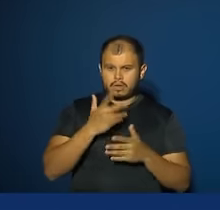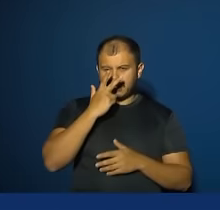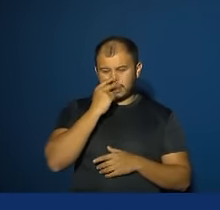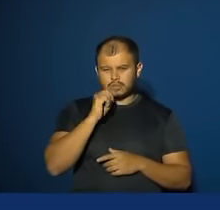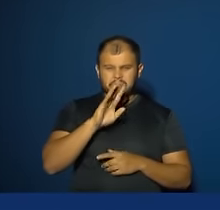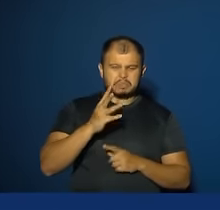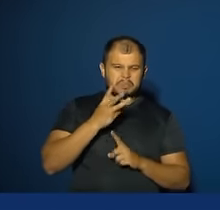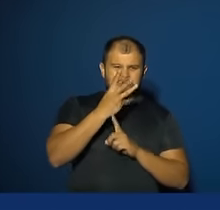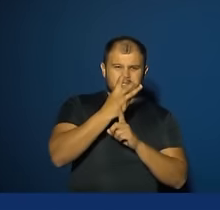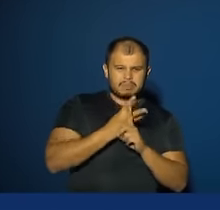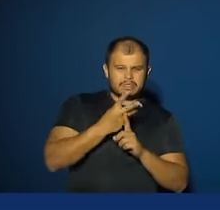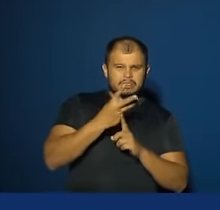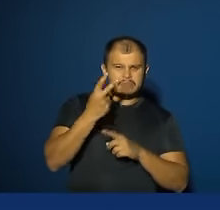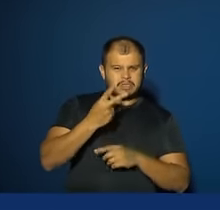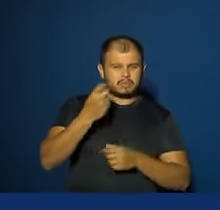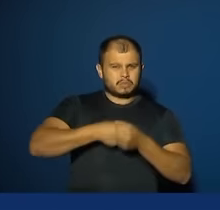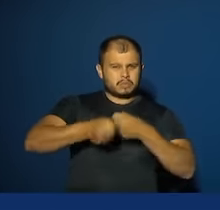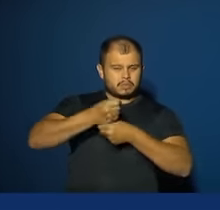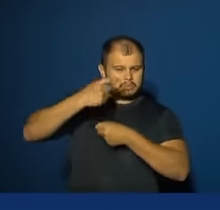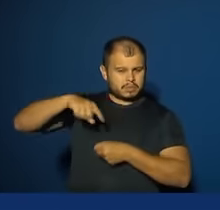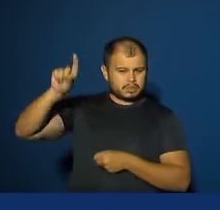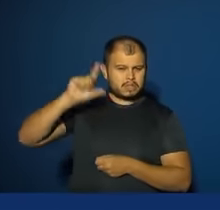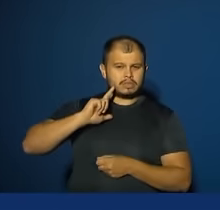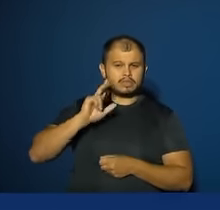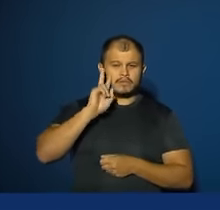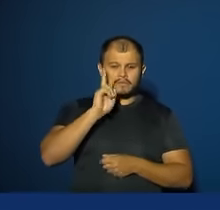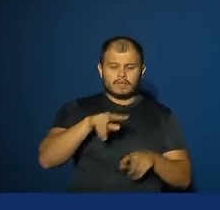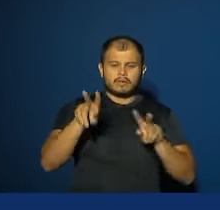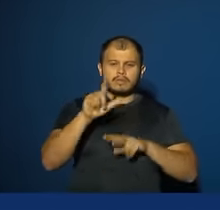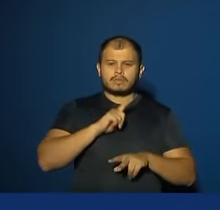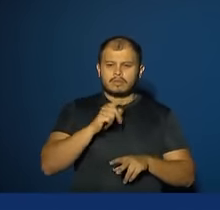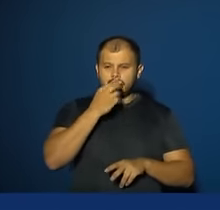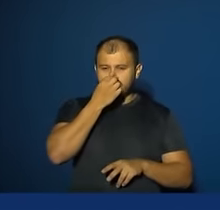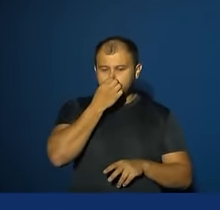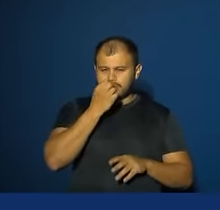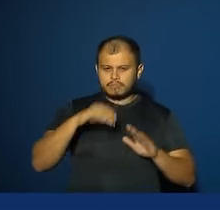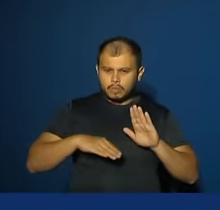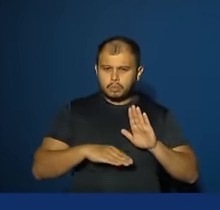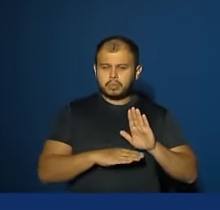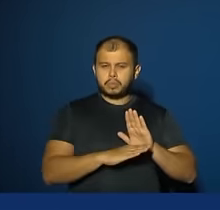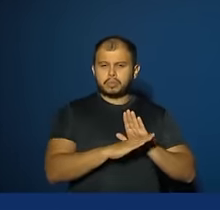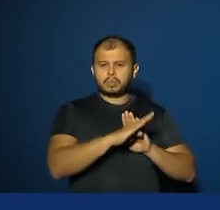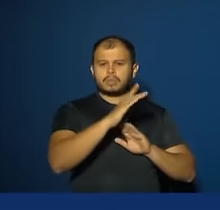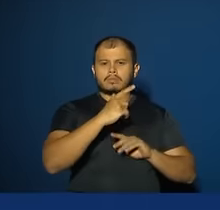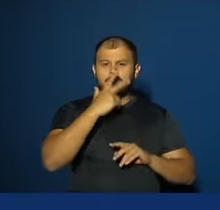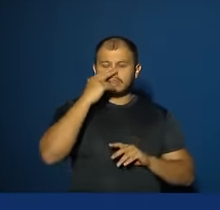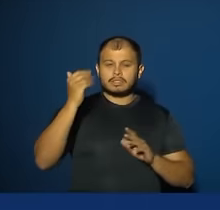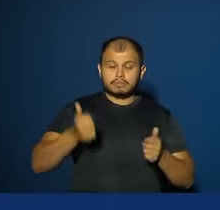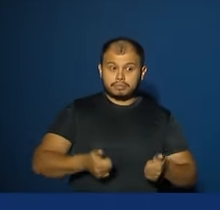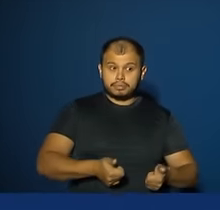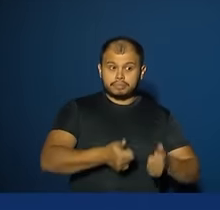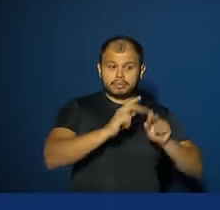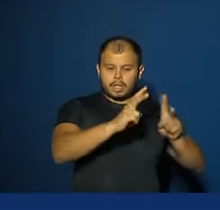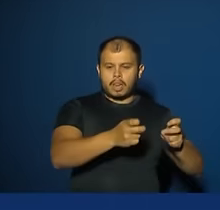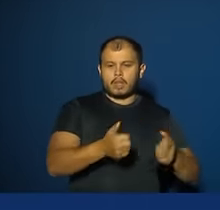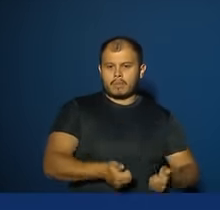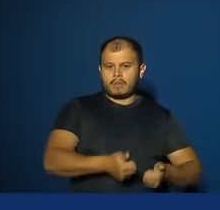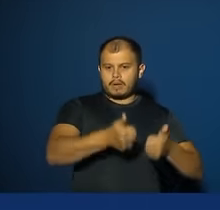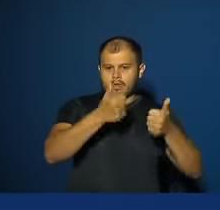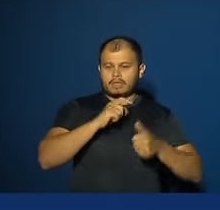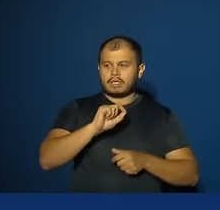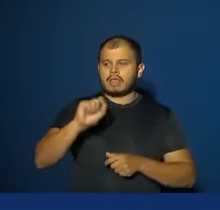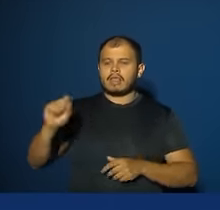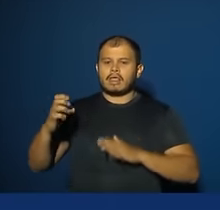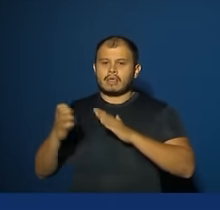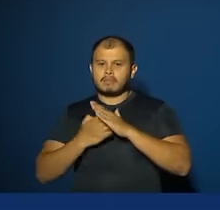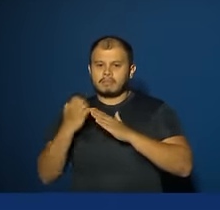segundo trimestre do ano passado, terceiro trimestre, a gente começou a ver um ponto de inflexão no mercado, né? Os lucros começaram a melhorar. As empresas passaram pelo